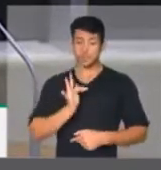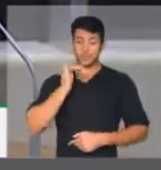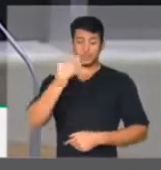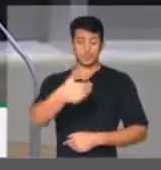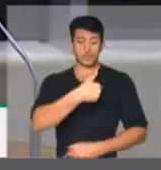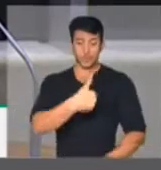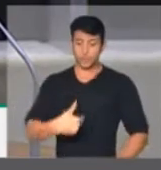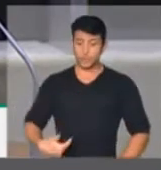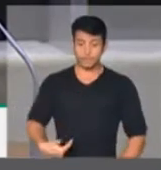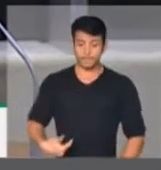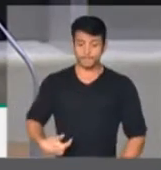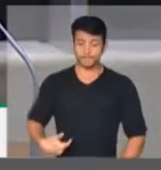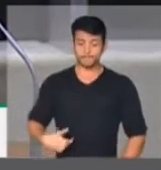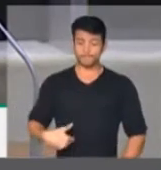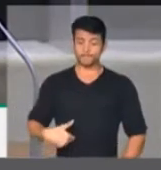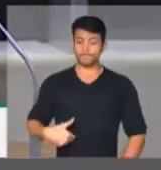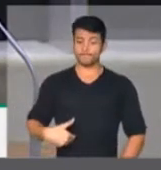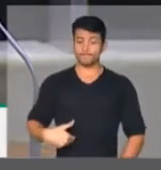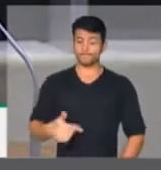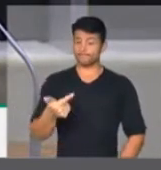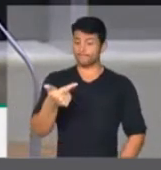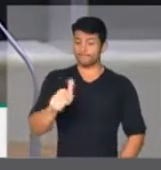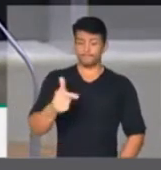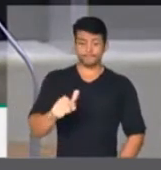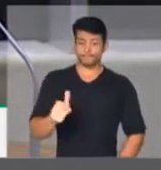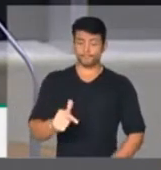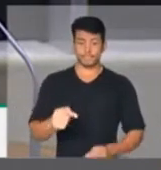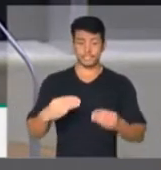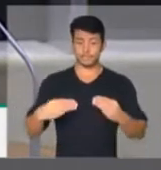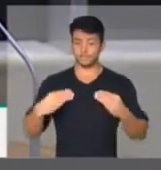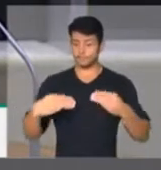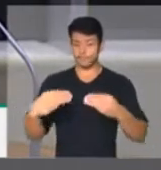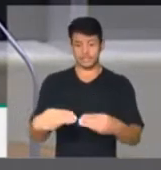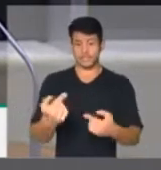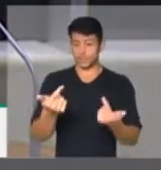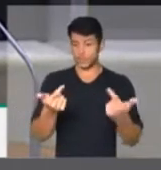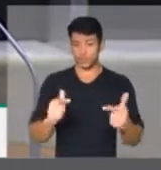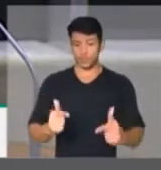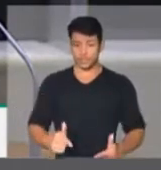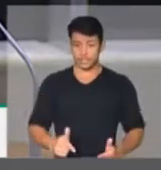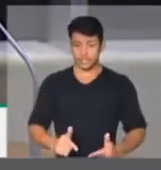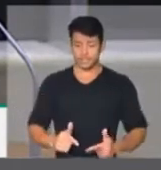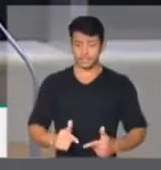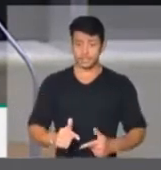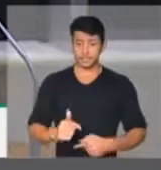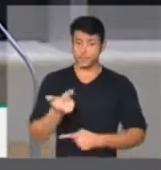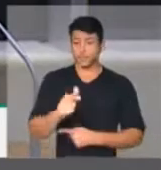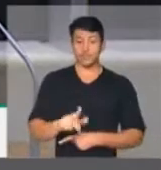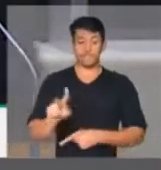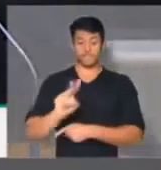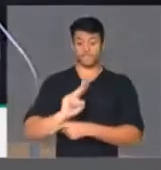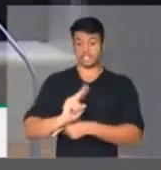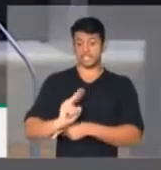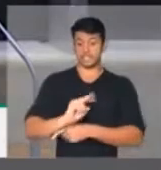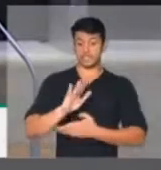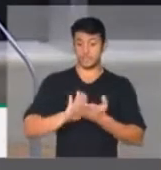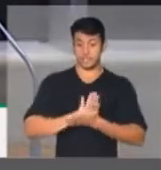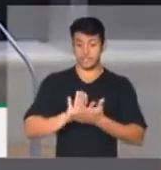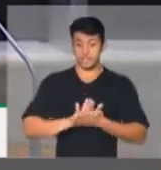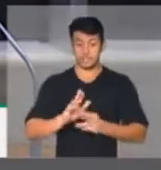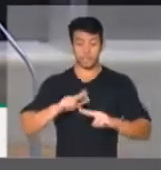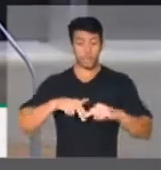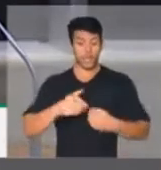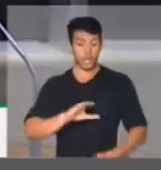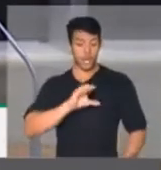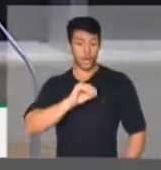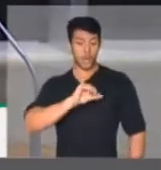governo, não só não haverá mais esse mecanismo de fiscalização, definido inclusive pela